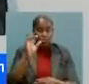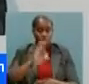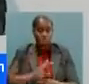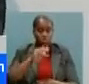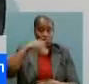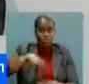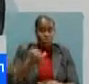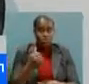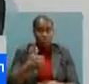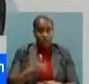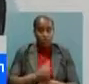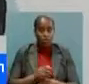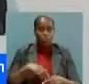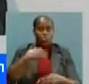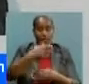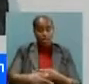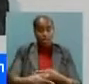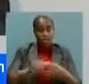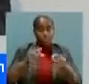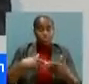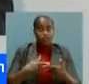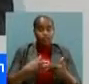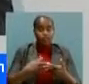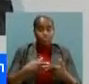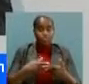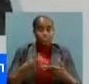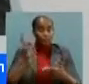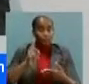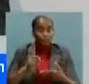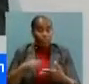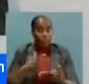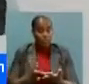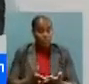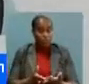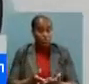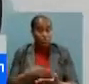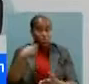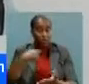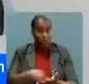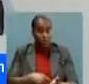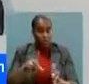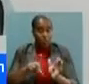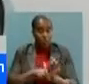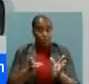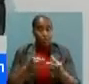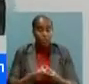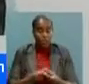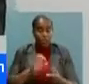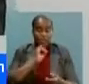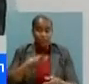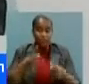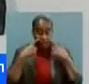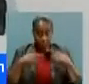PIB, ultrapassando o limite imposto pela Lei de Enquadramento Orçamental. A dívida pública aumentou nesses dois